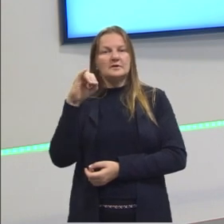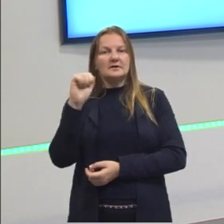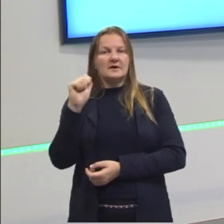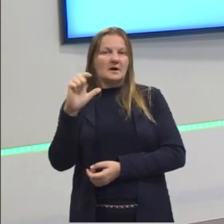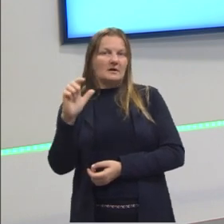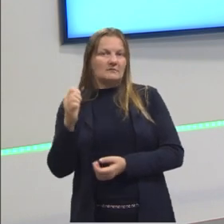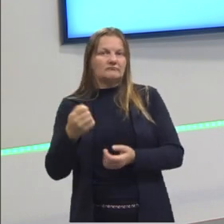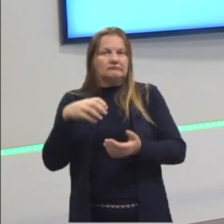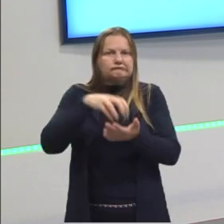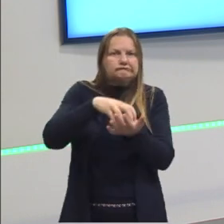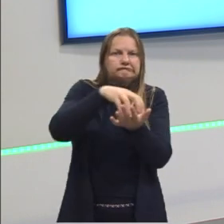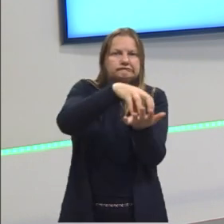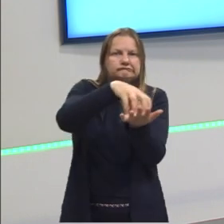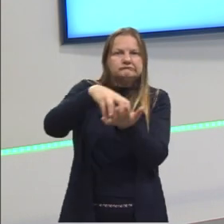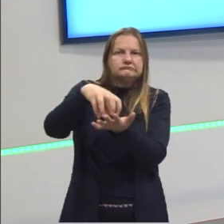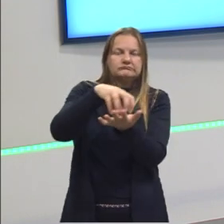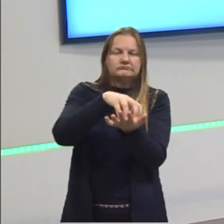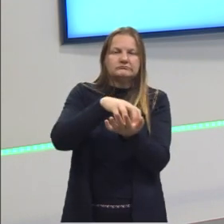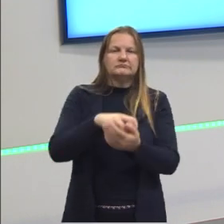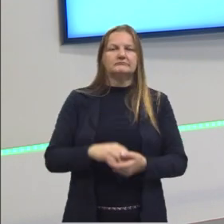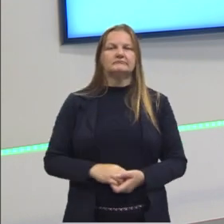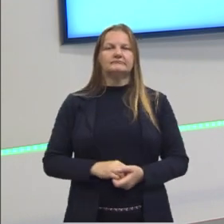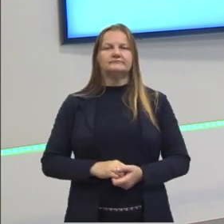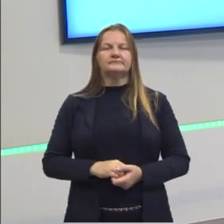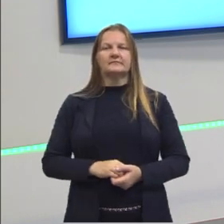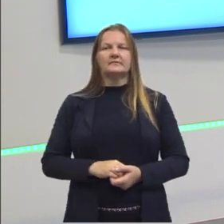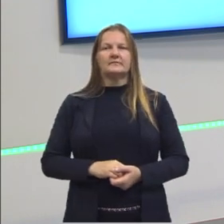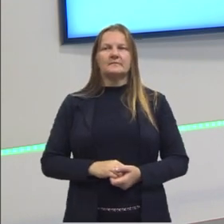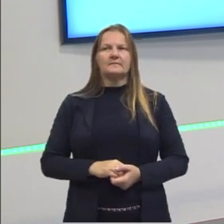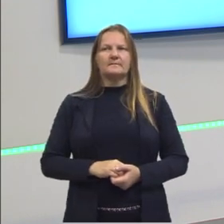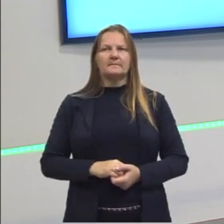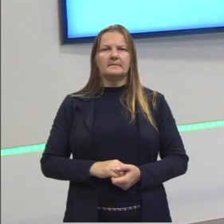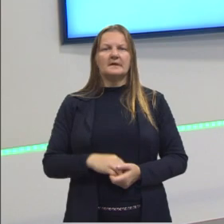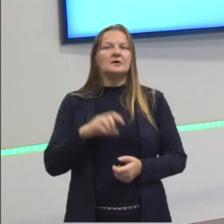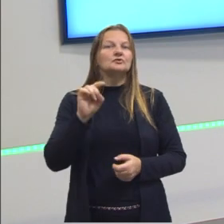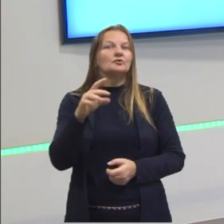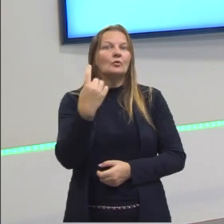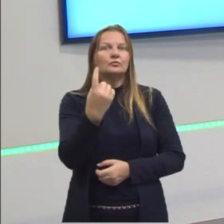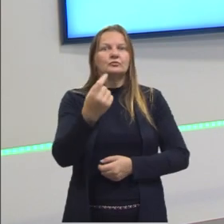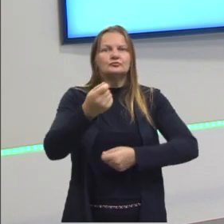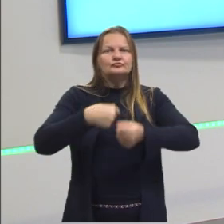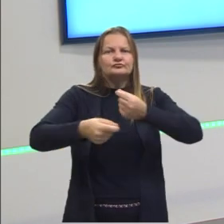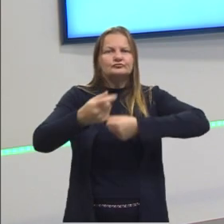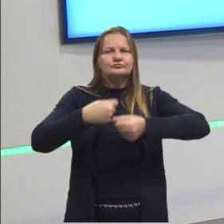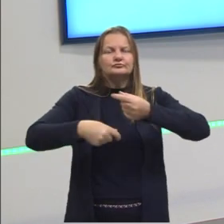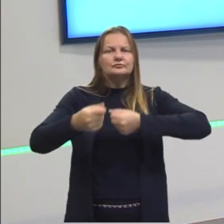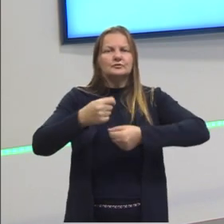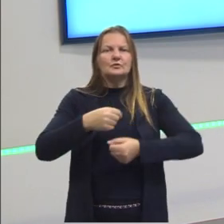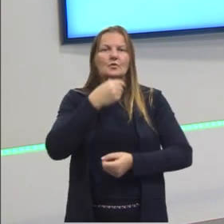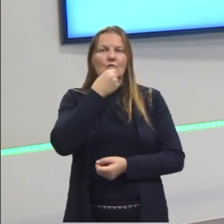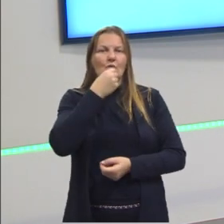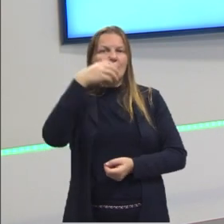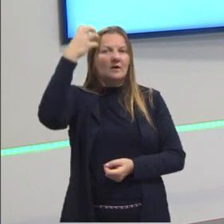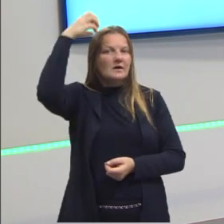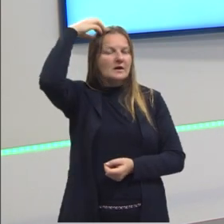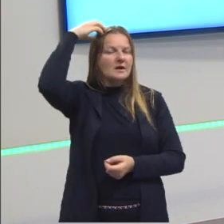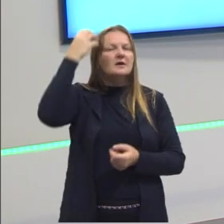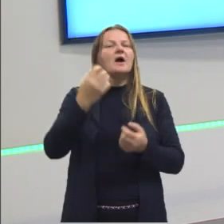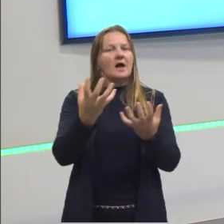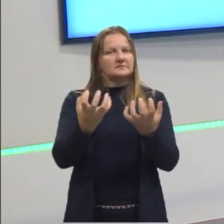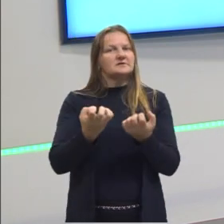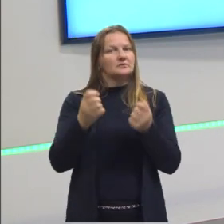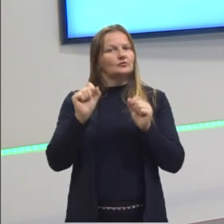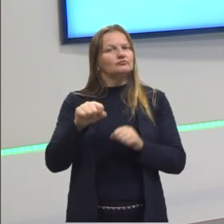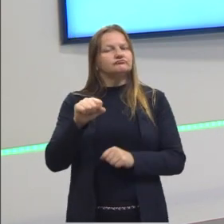de colônia na Ri afirmasse o monopólio comercial Dom João sexto ele vai acatar